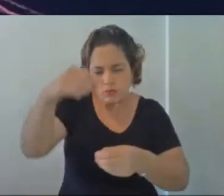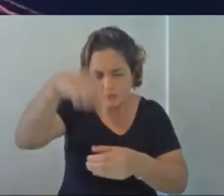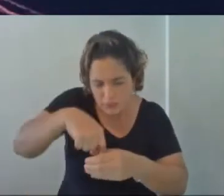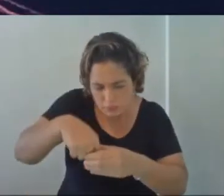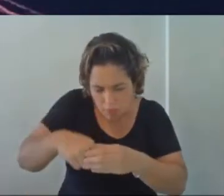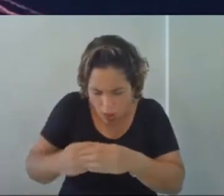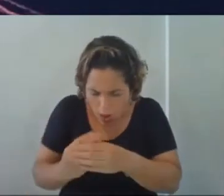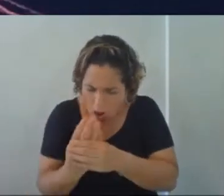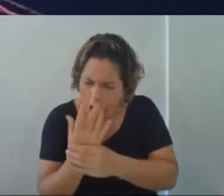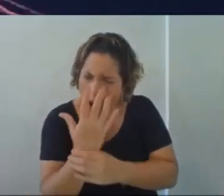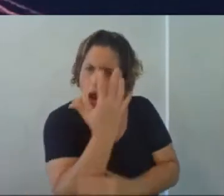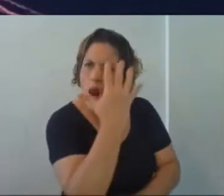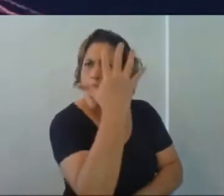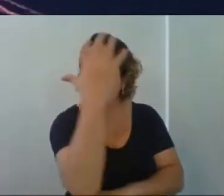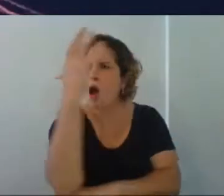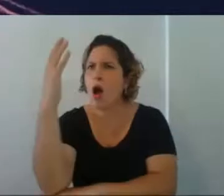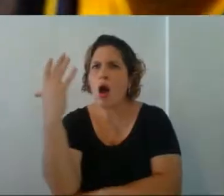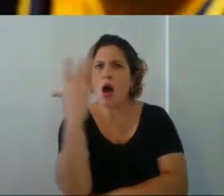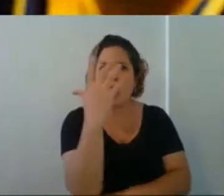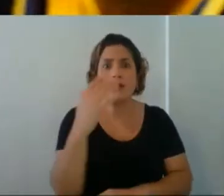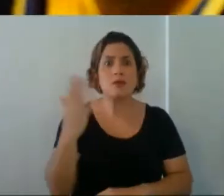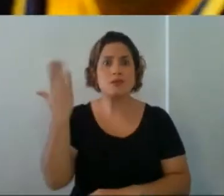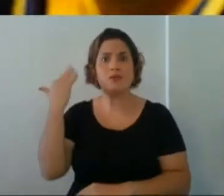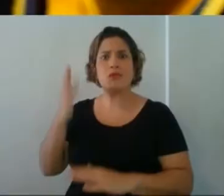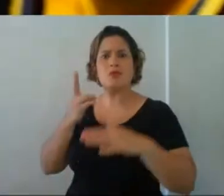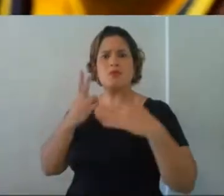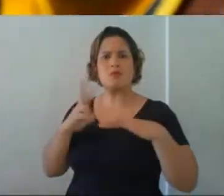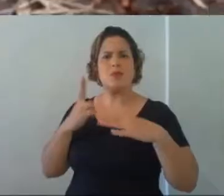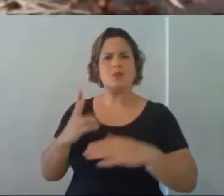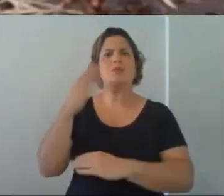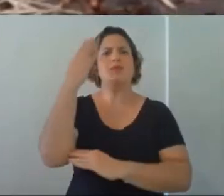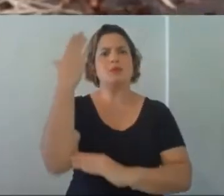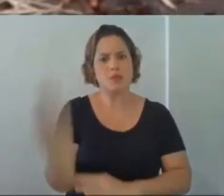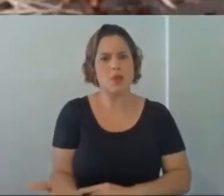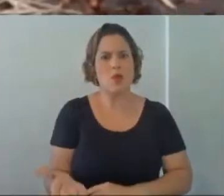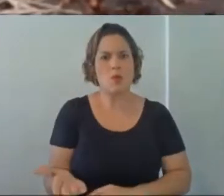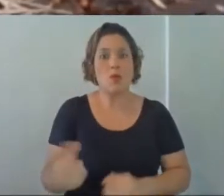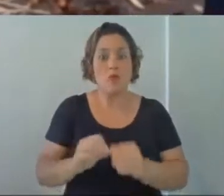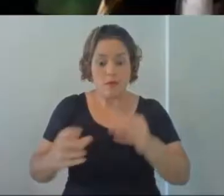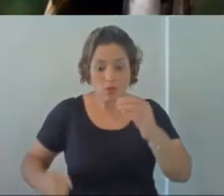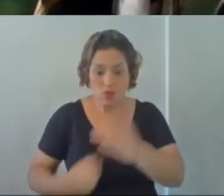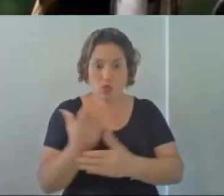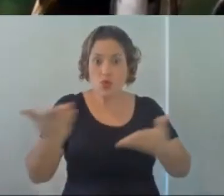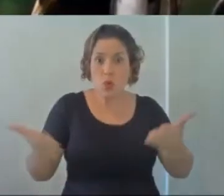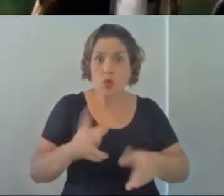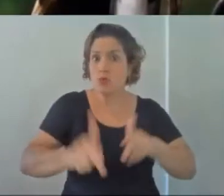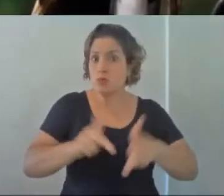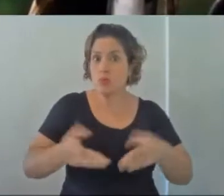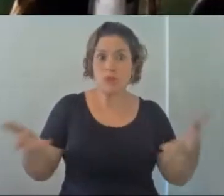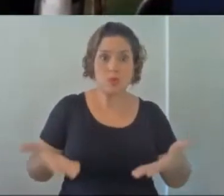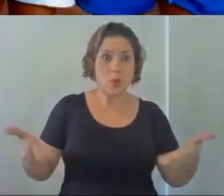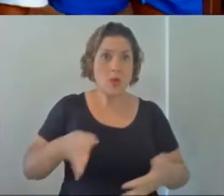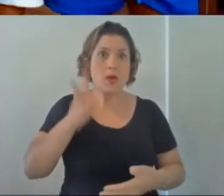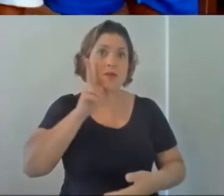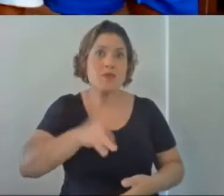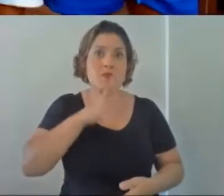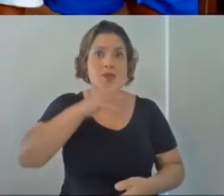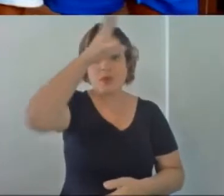Macunaíma derrubou há muito tempo atrás. Então, acaba que todos esses povos que existem hoje na grande região amazônica